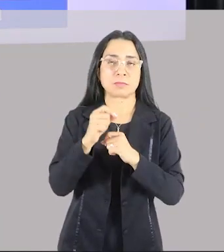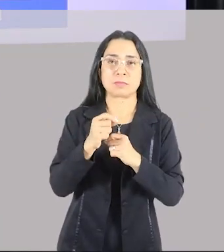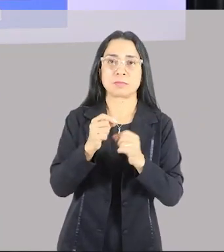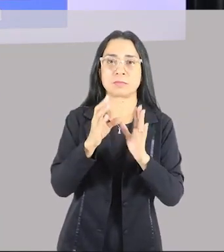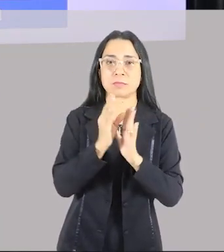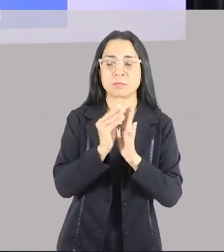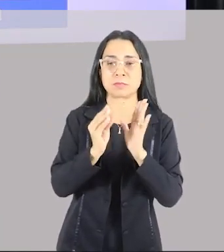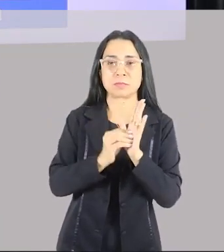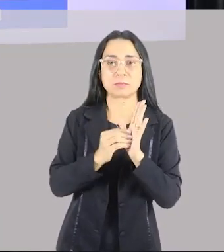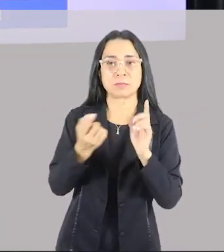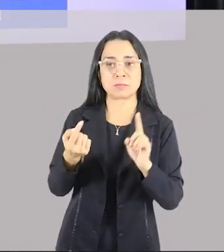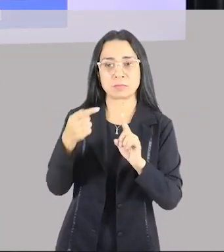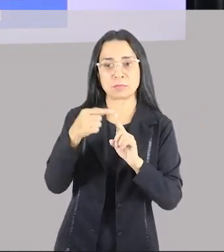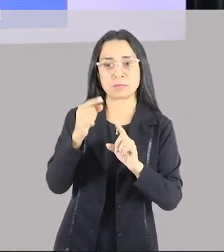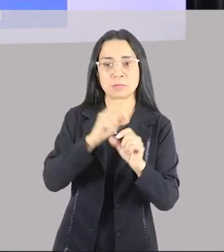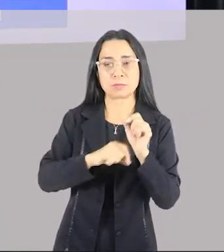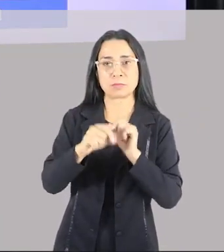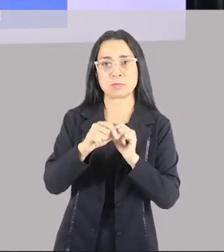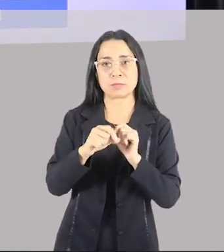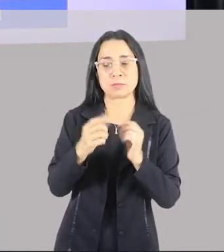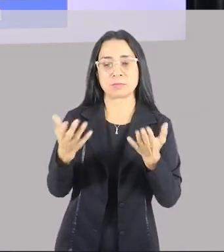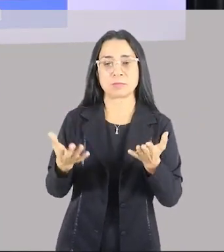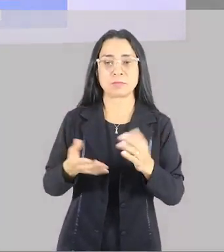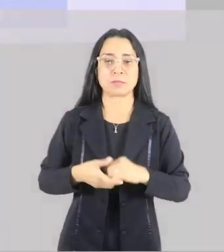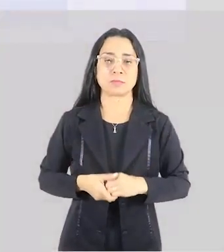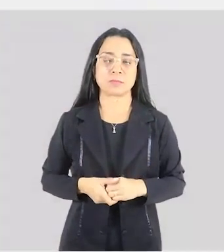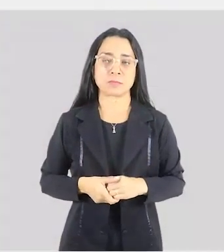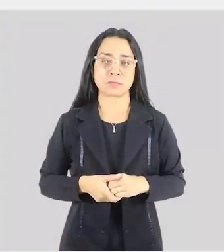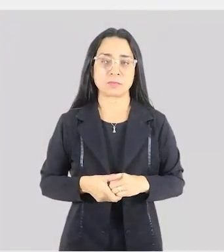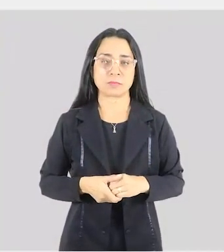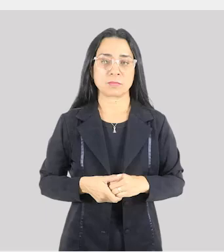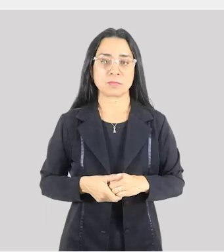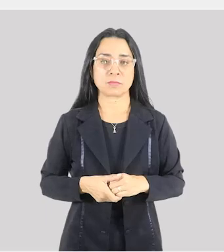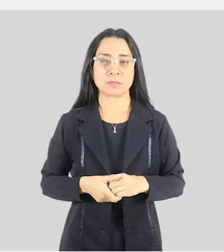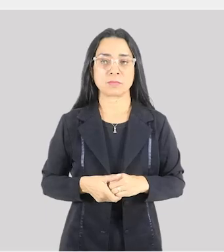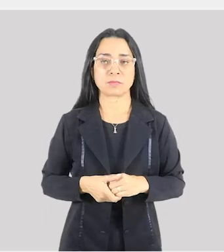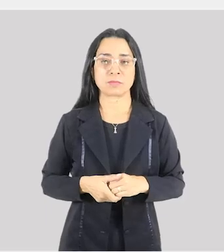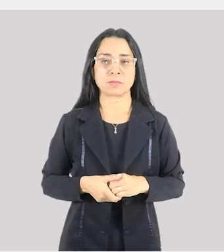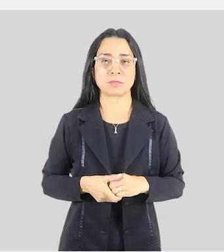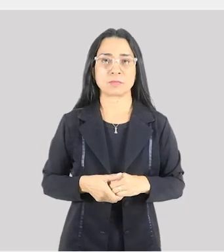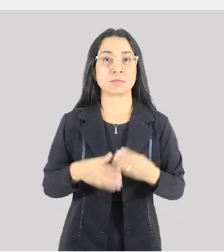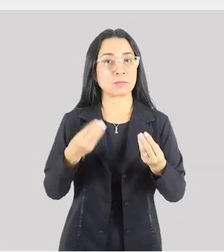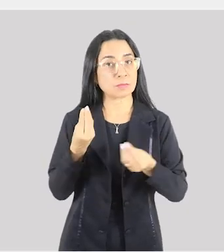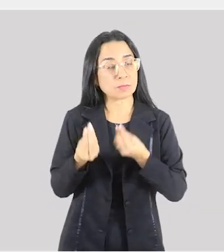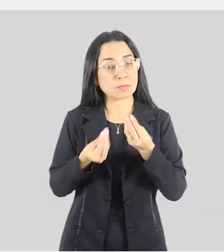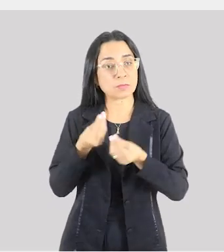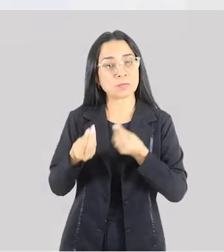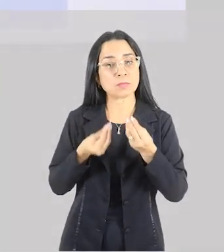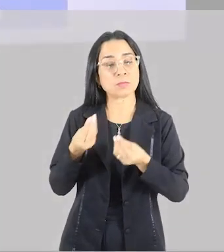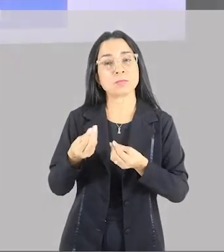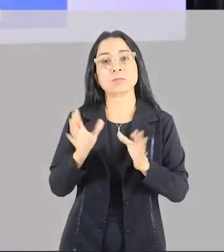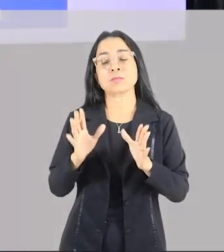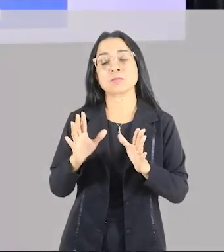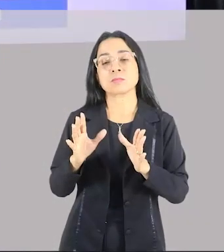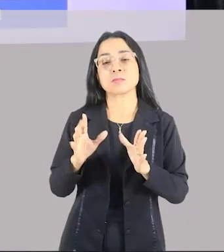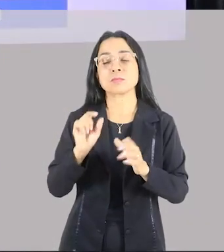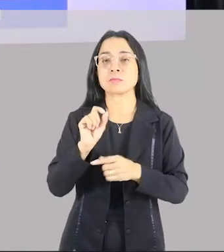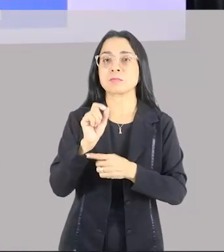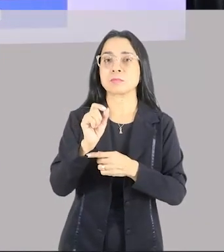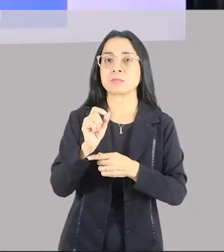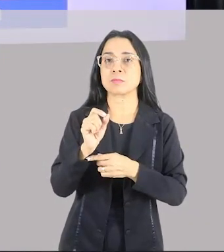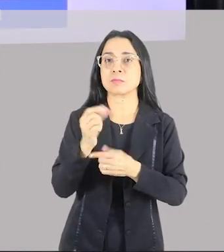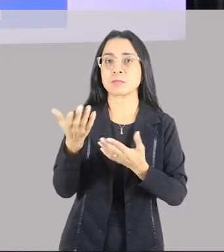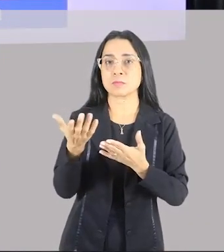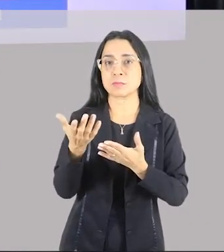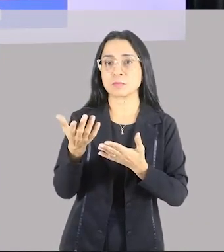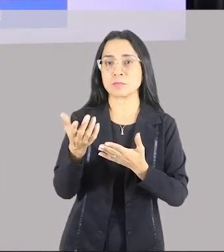essa finalidade, para definir esse motivo? Quanto aos destinatários do ato, a quem esse ato administrativo se